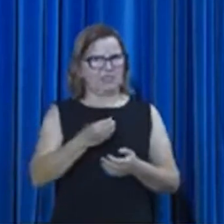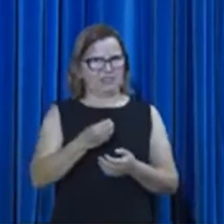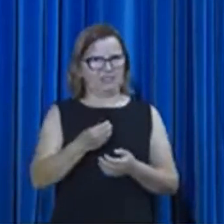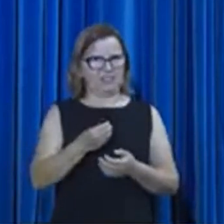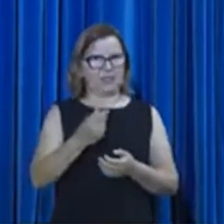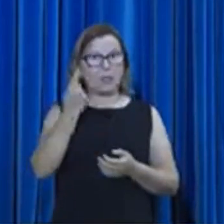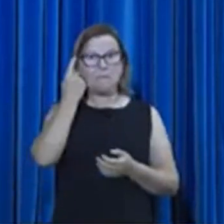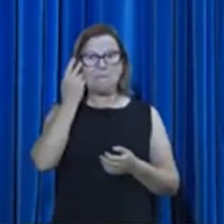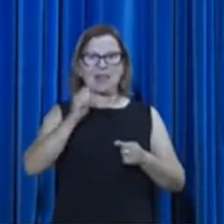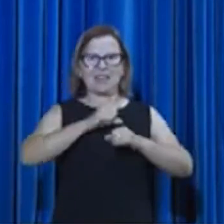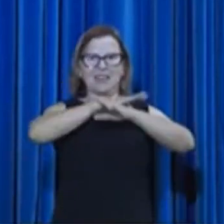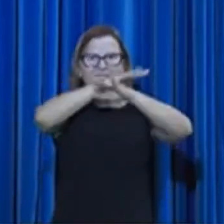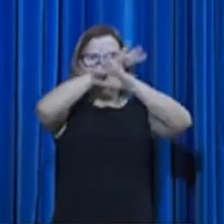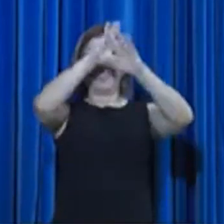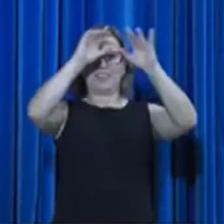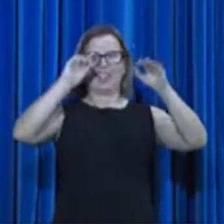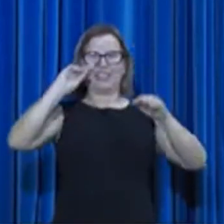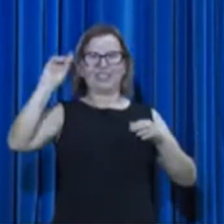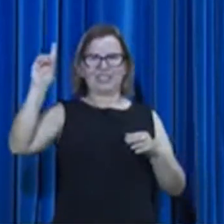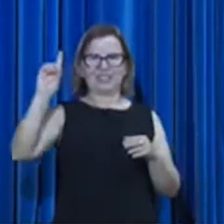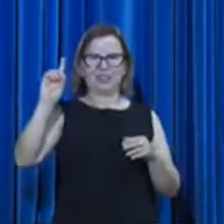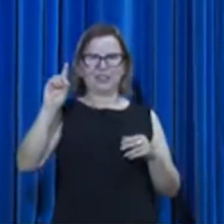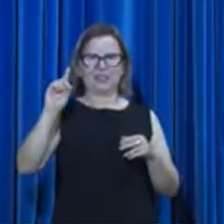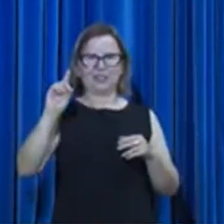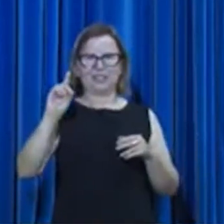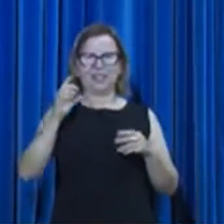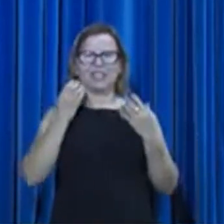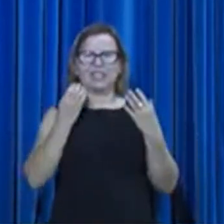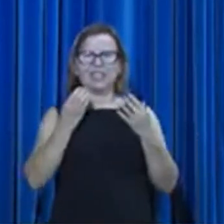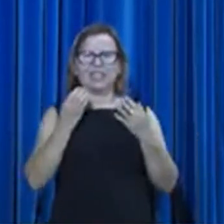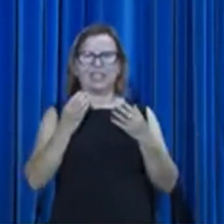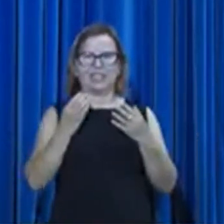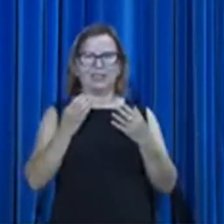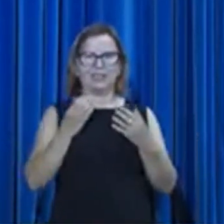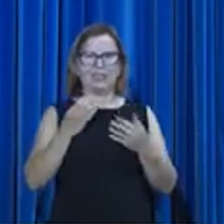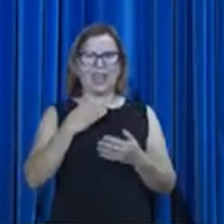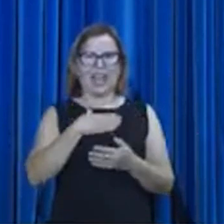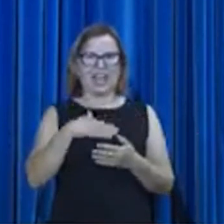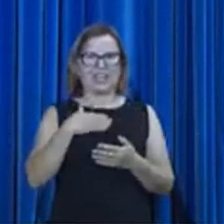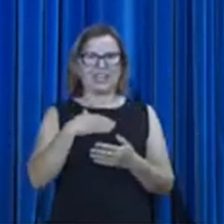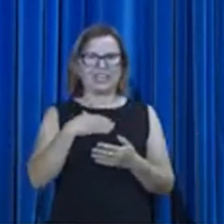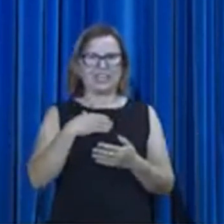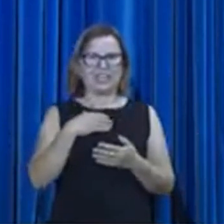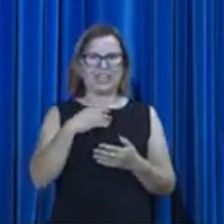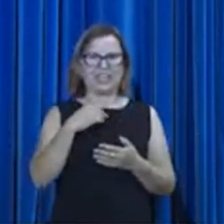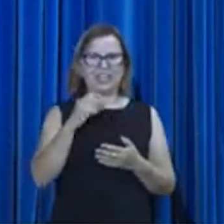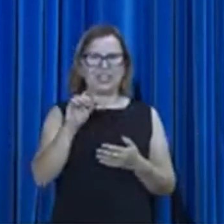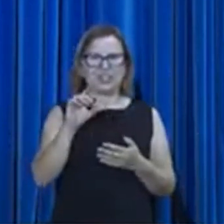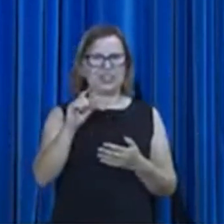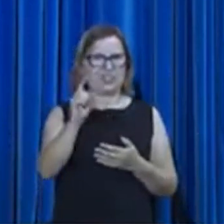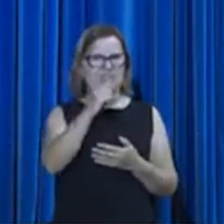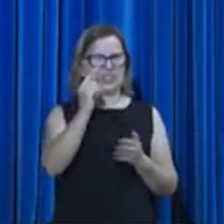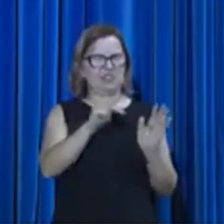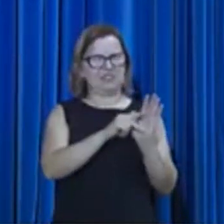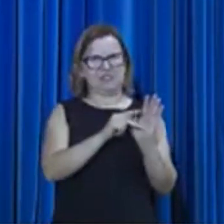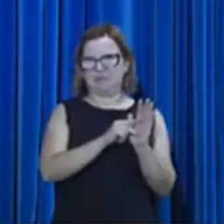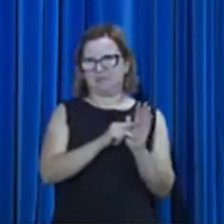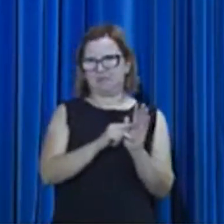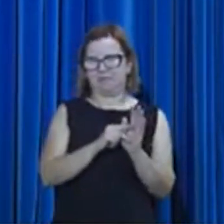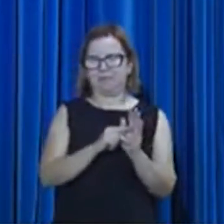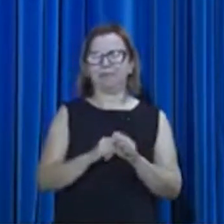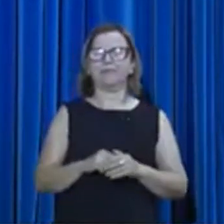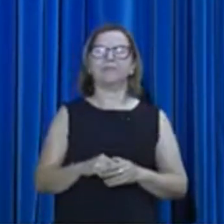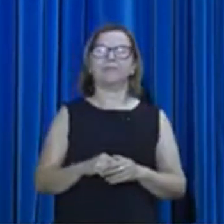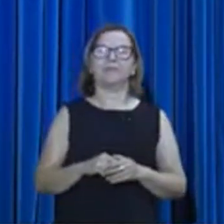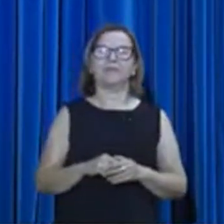mesmo, pois não há contentamento fora de Deus. Assim disse Jesus,